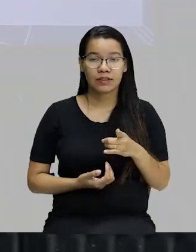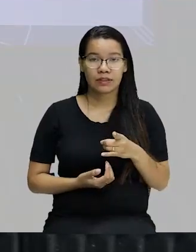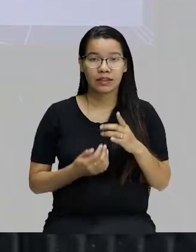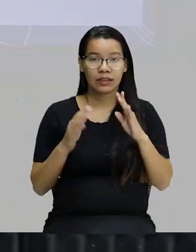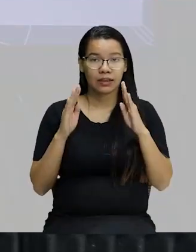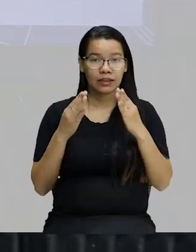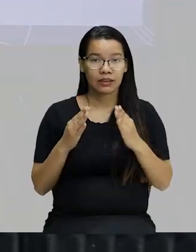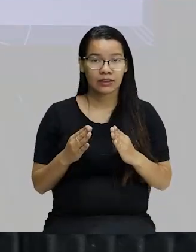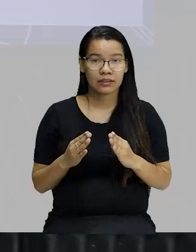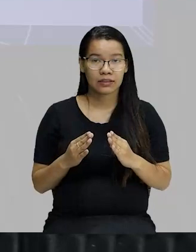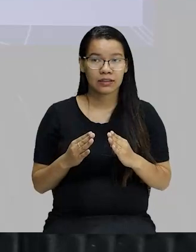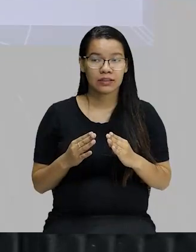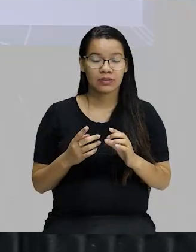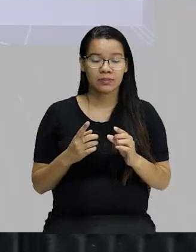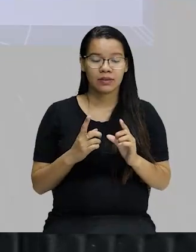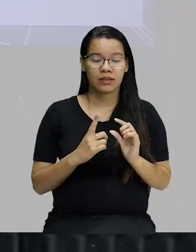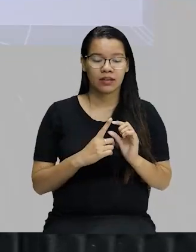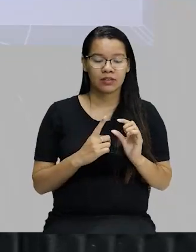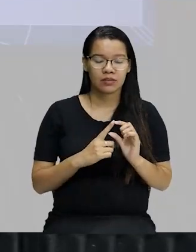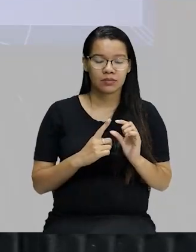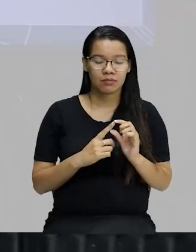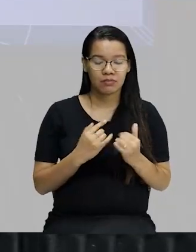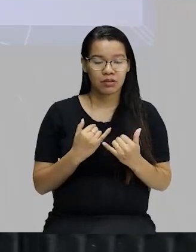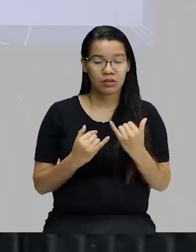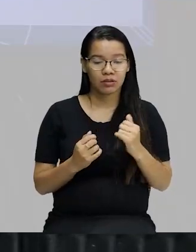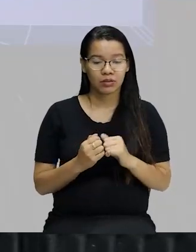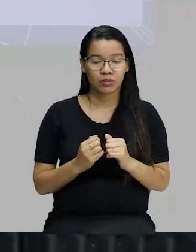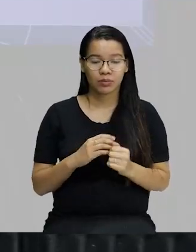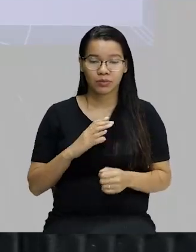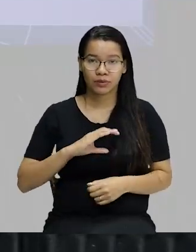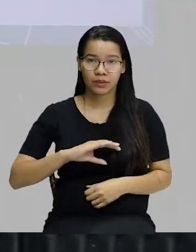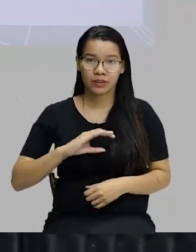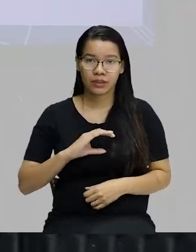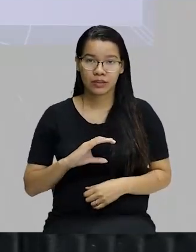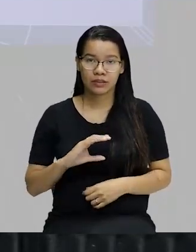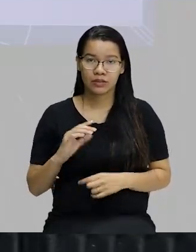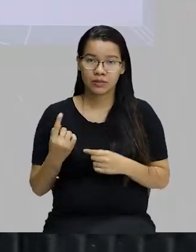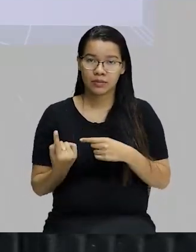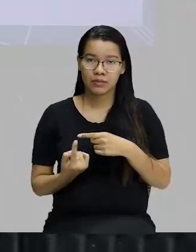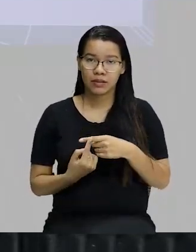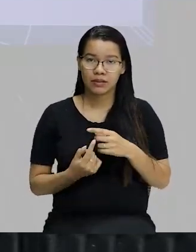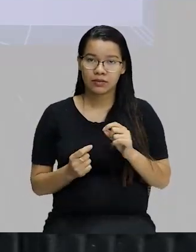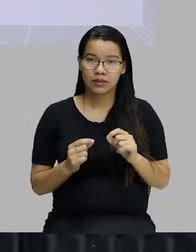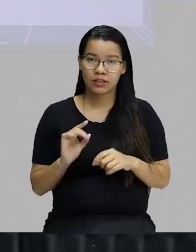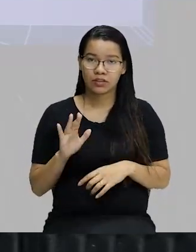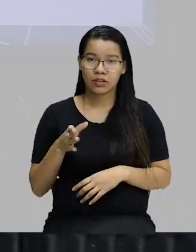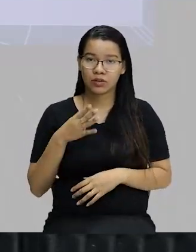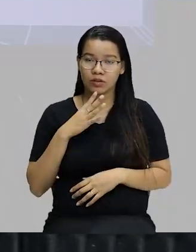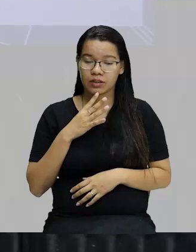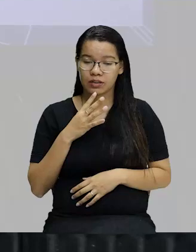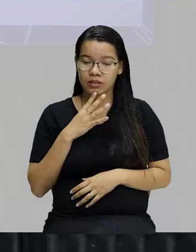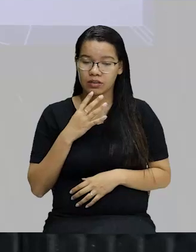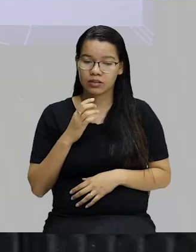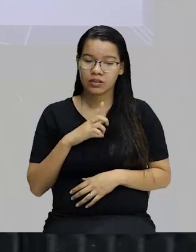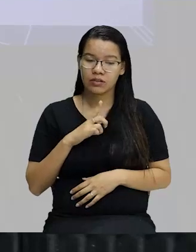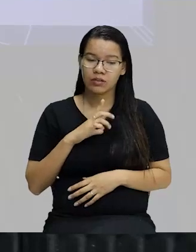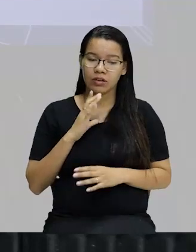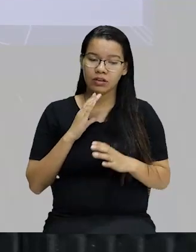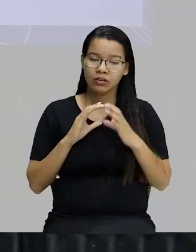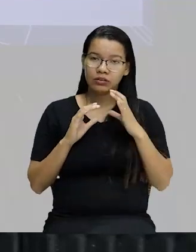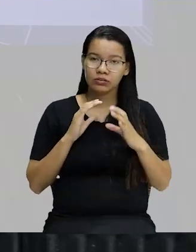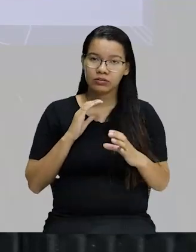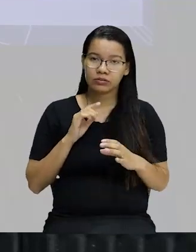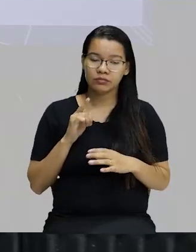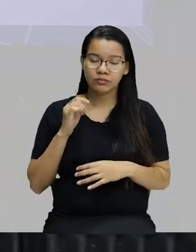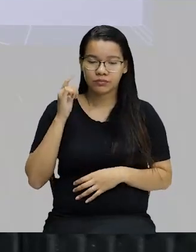as palavras que parecem com português, mais as palavras que você já conhece de alguma forma, que você já teve algum contato com o inglês,